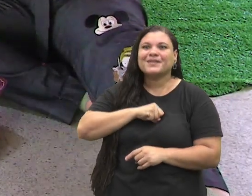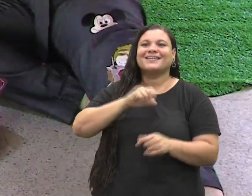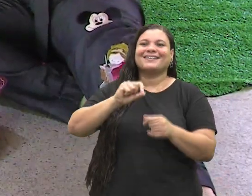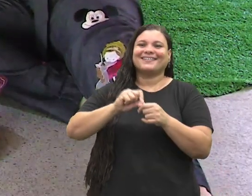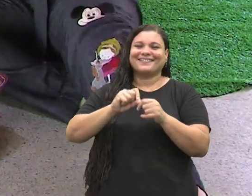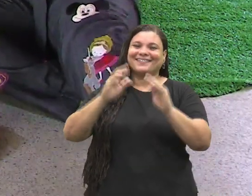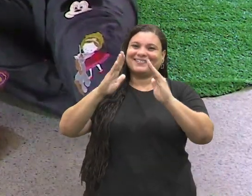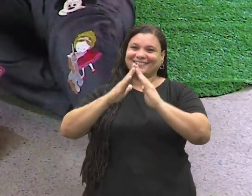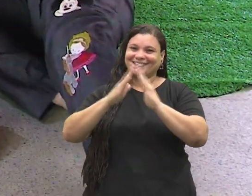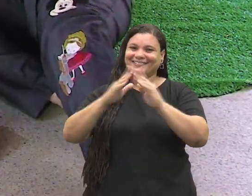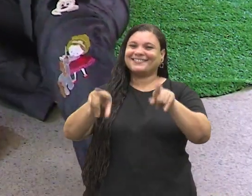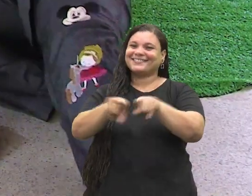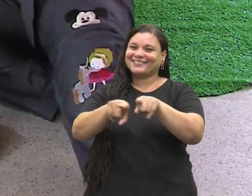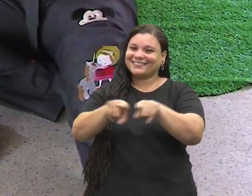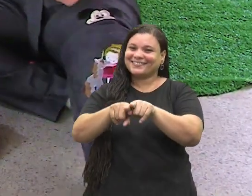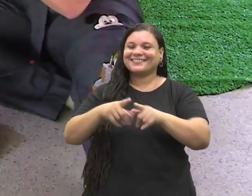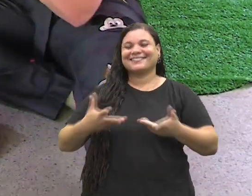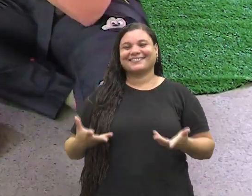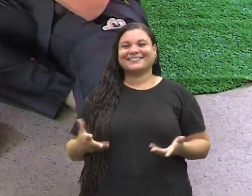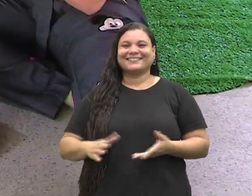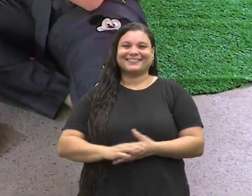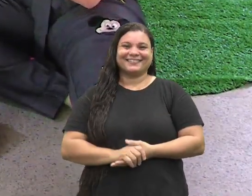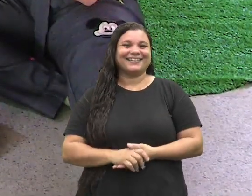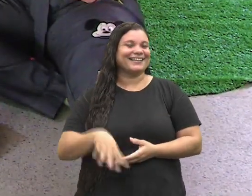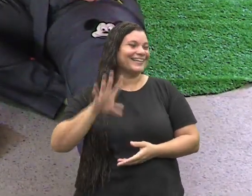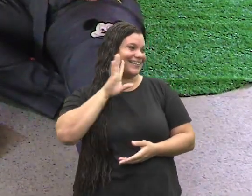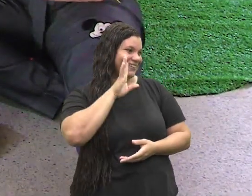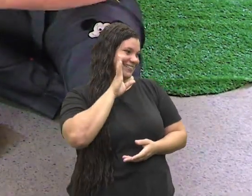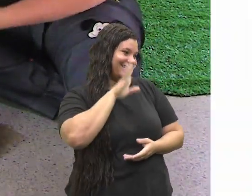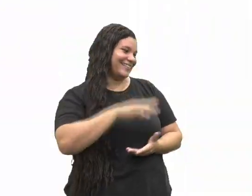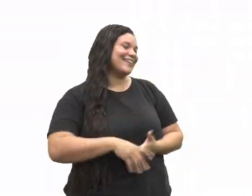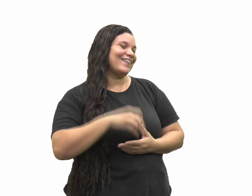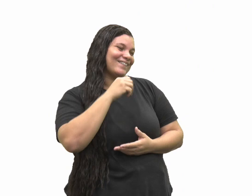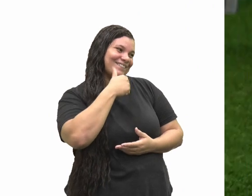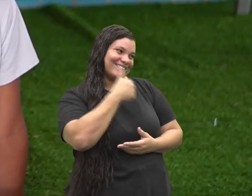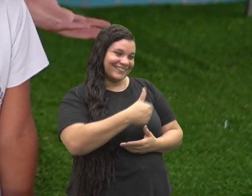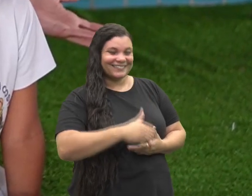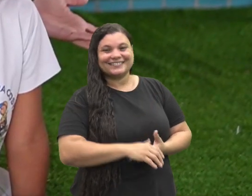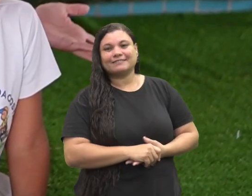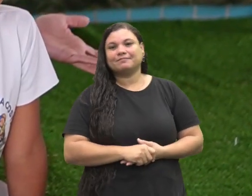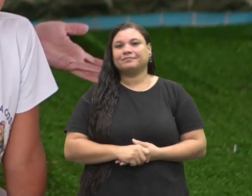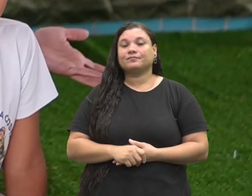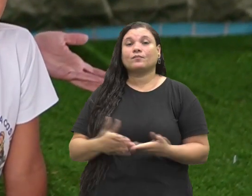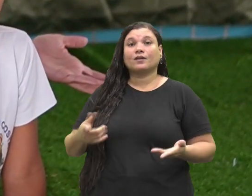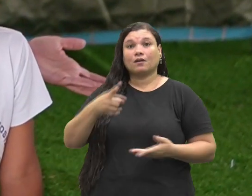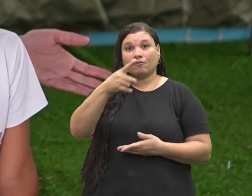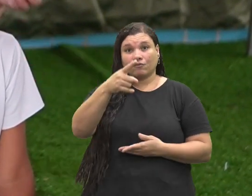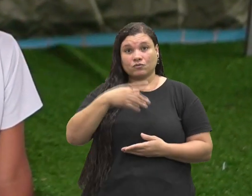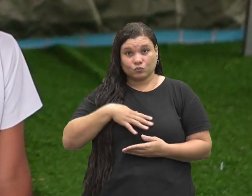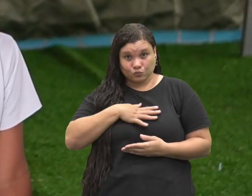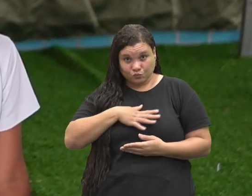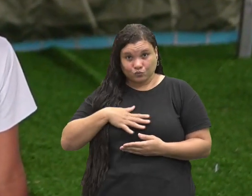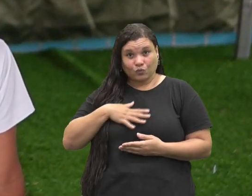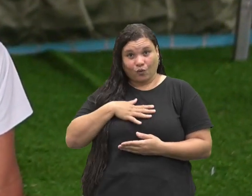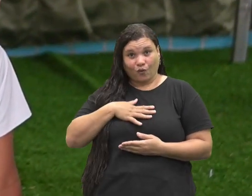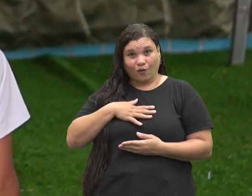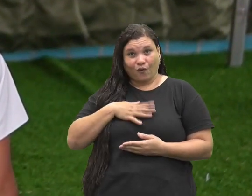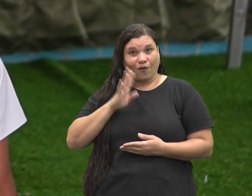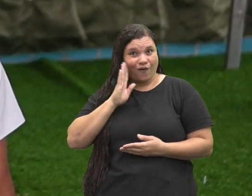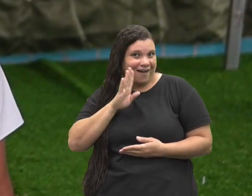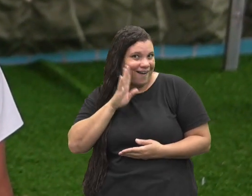Eu amei. Ah! Muito que legal. Que bom, Gilberto. Gostaram, crianças? Foi